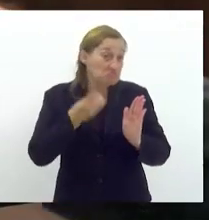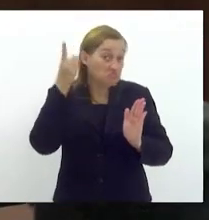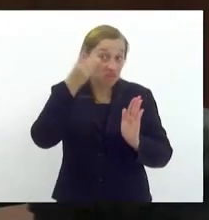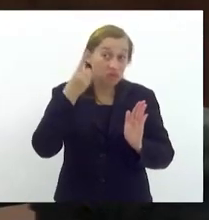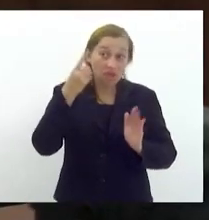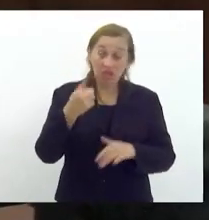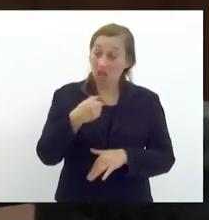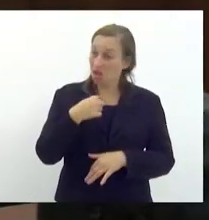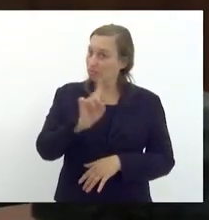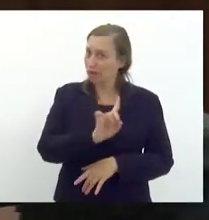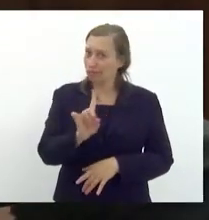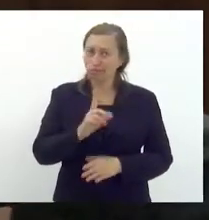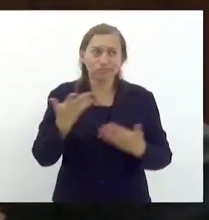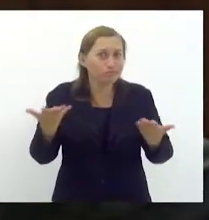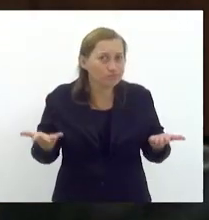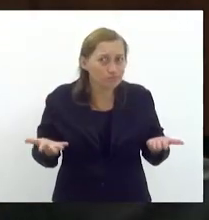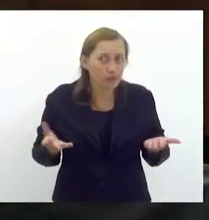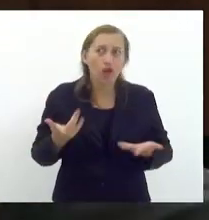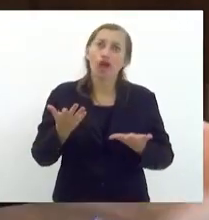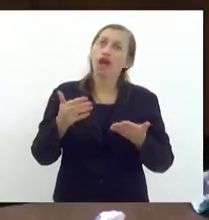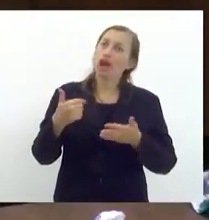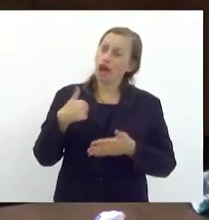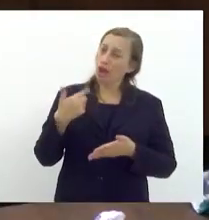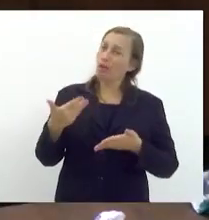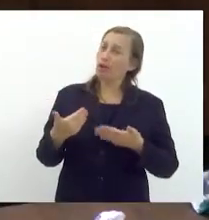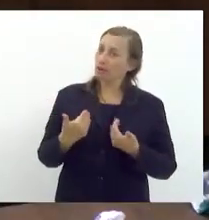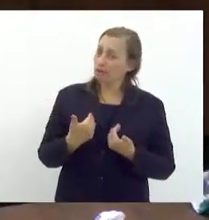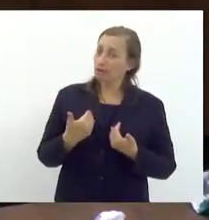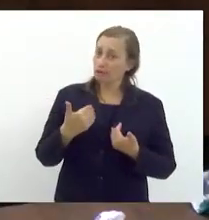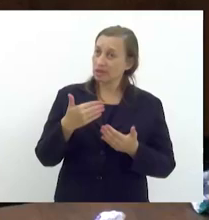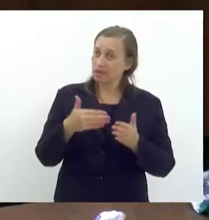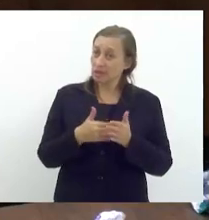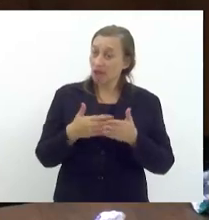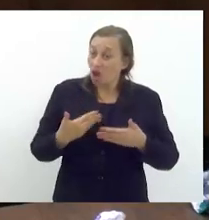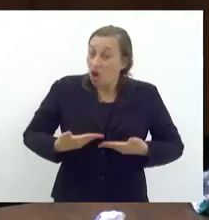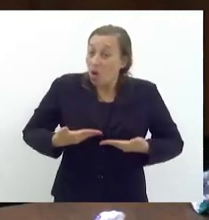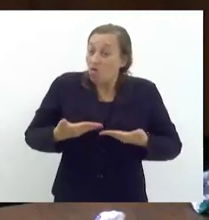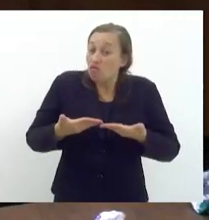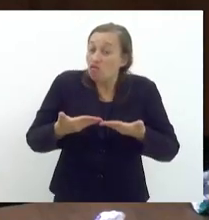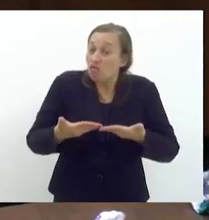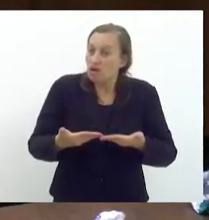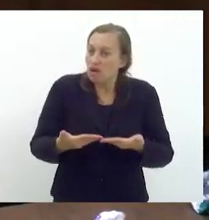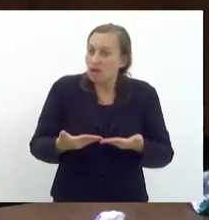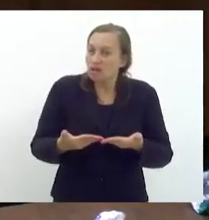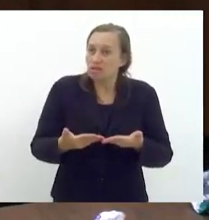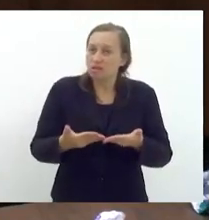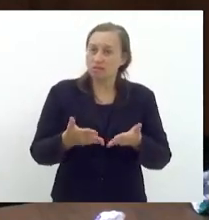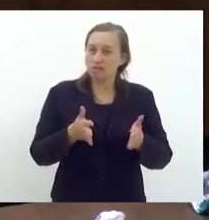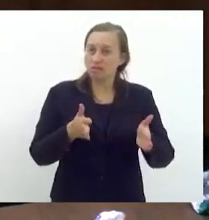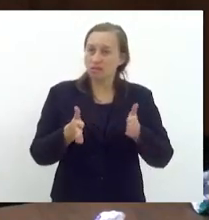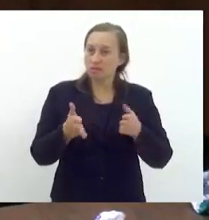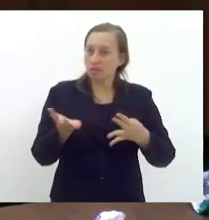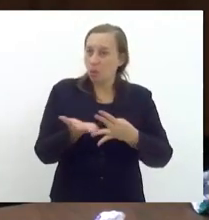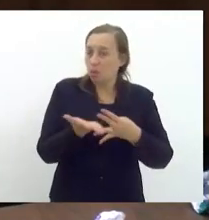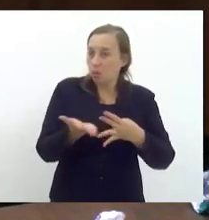sou eu Eu até me ofereço nesse recesso fico disposição da secretária de